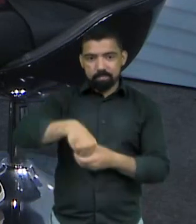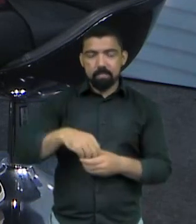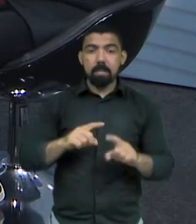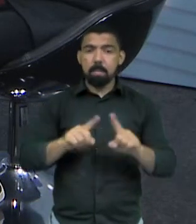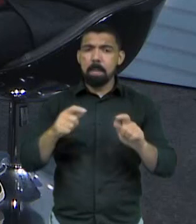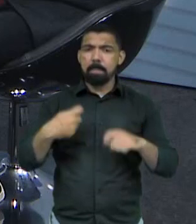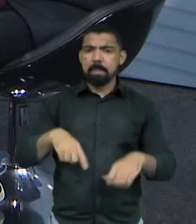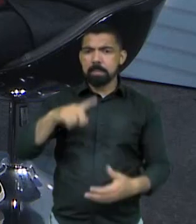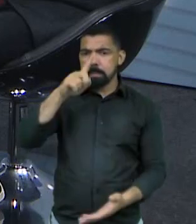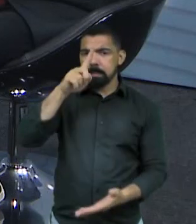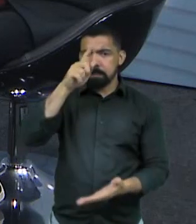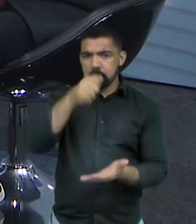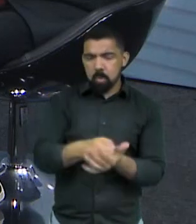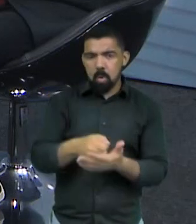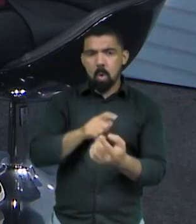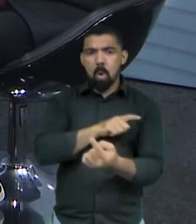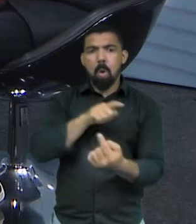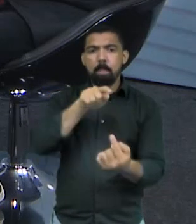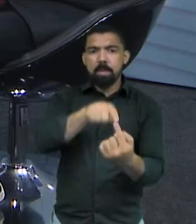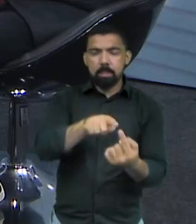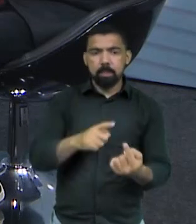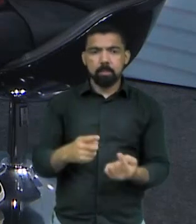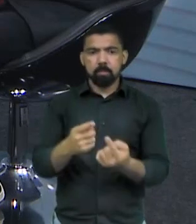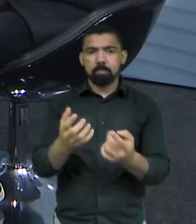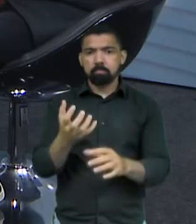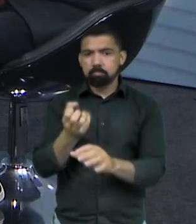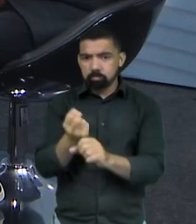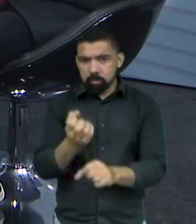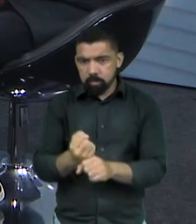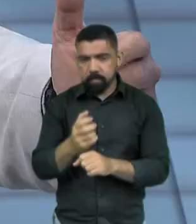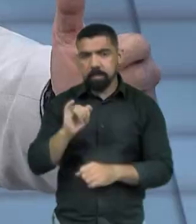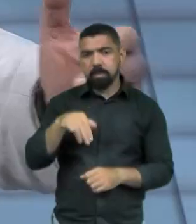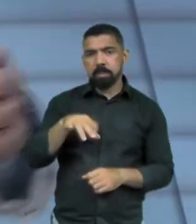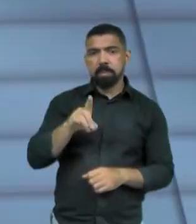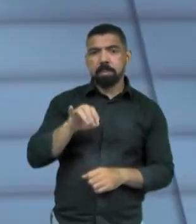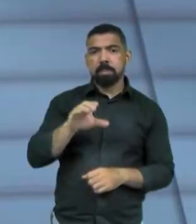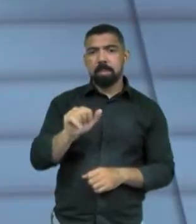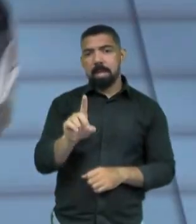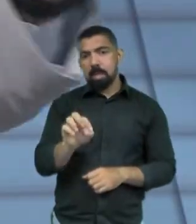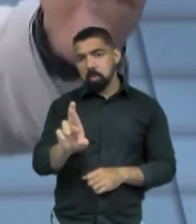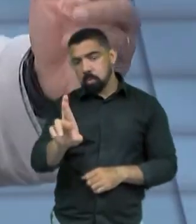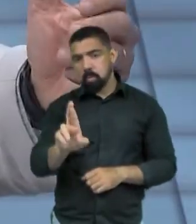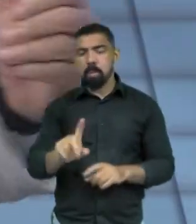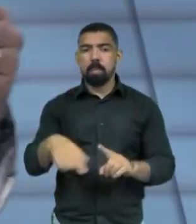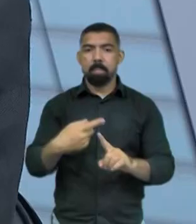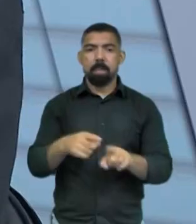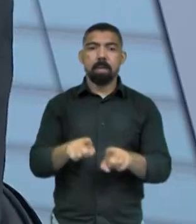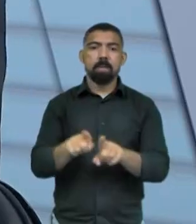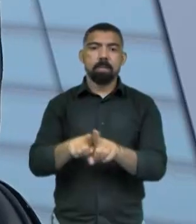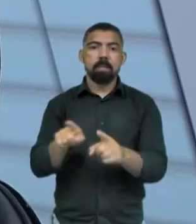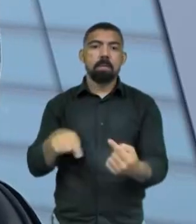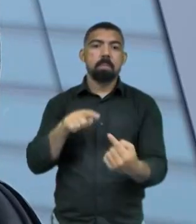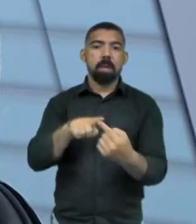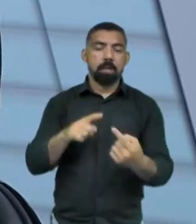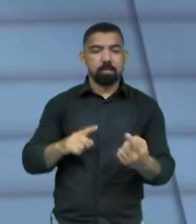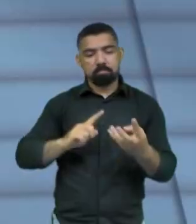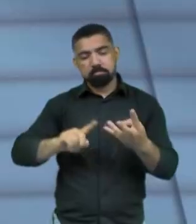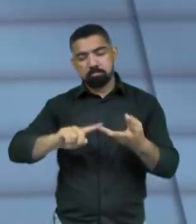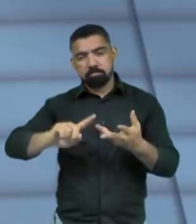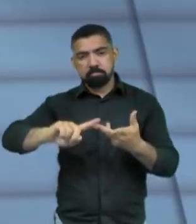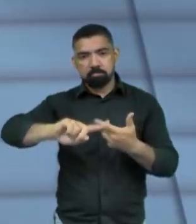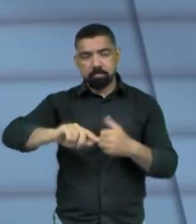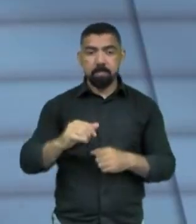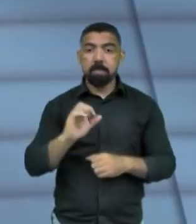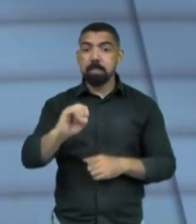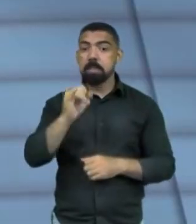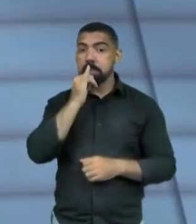estabelecer objetivos, mensurações, indicadores e metas. Acompanhar e corrigir. E metas. Né? Se eu quero chegar